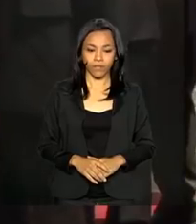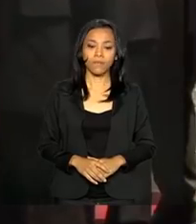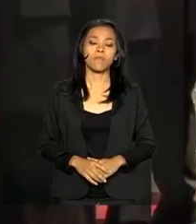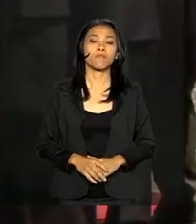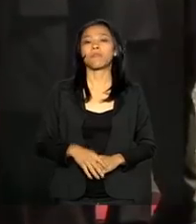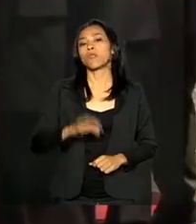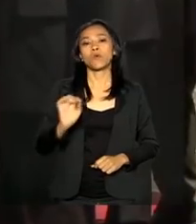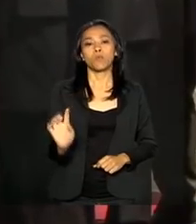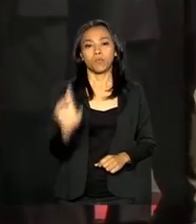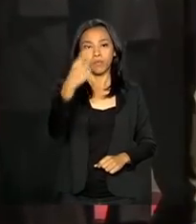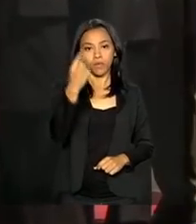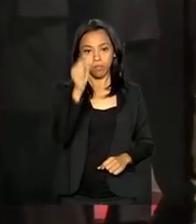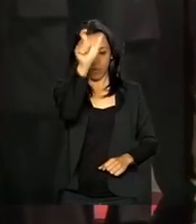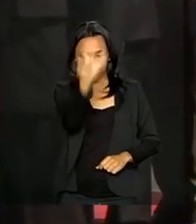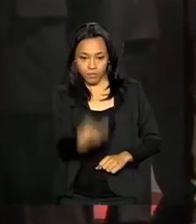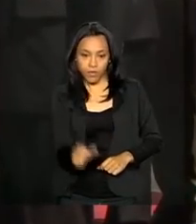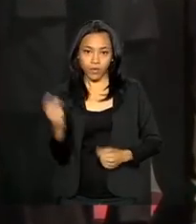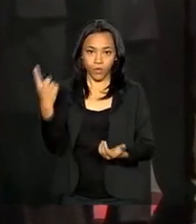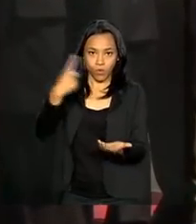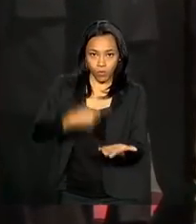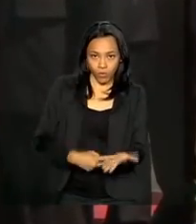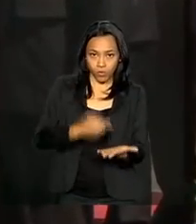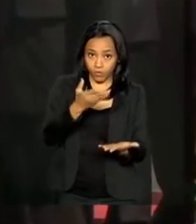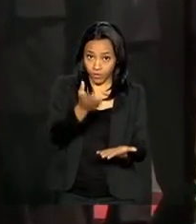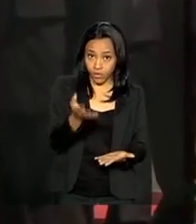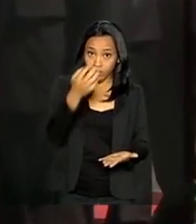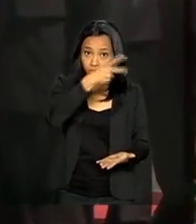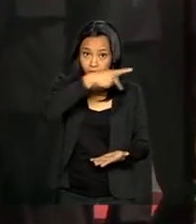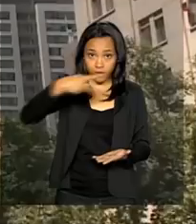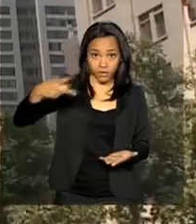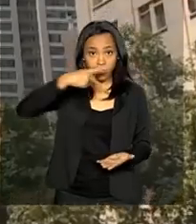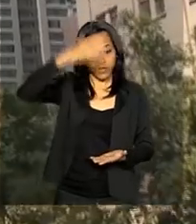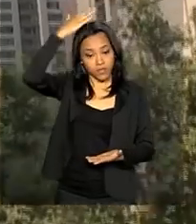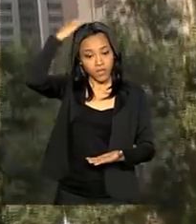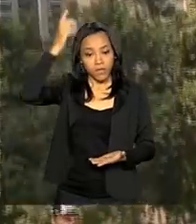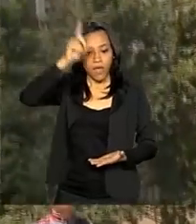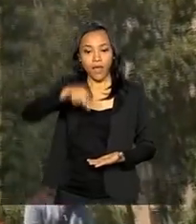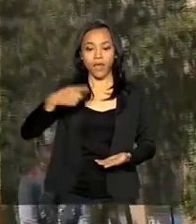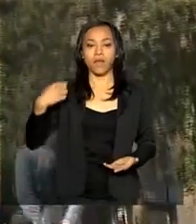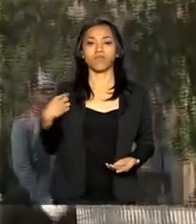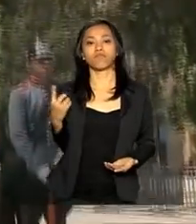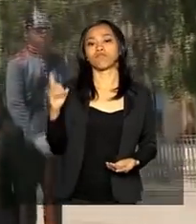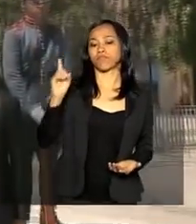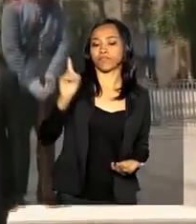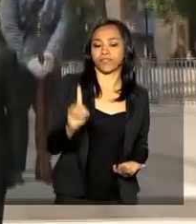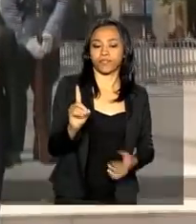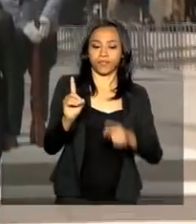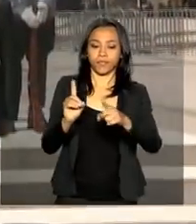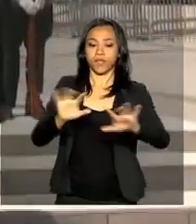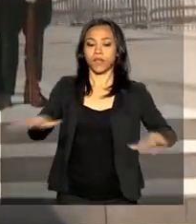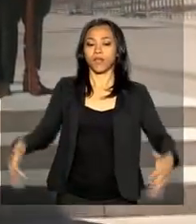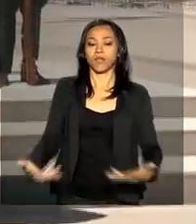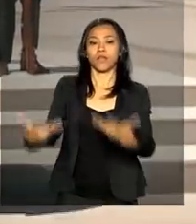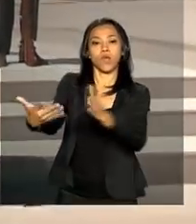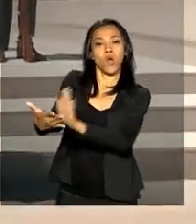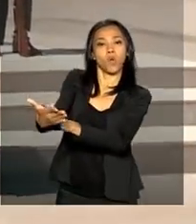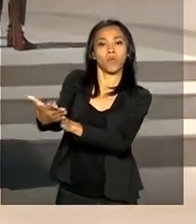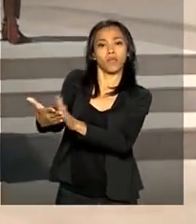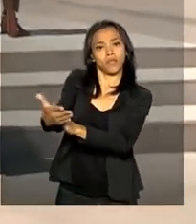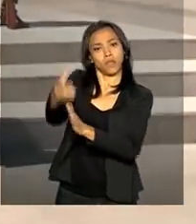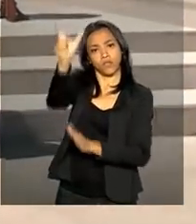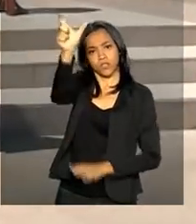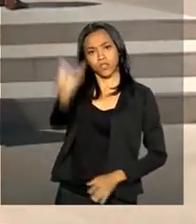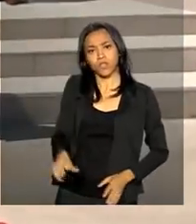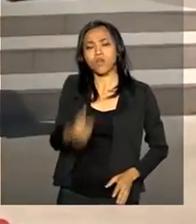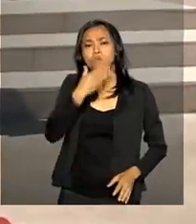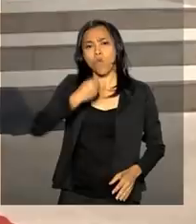o primeiro compromisso da visita oficial do presidente Michel Temer ao Chile foi participar de uma cerimônia em homenagem ao General Bernardo